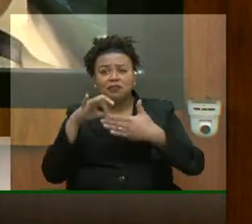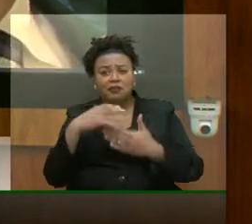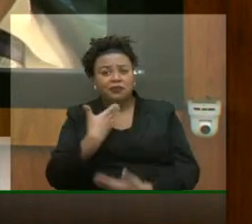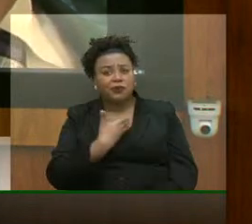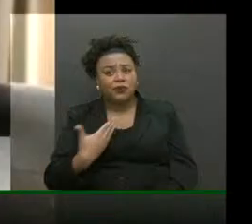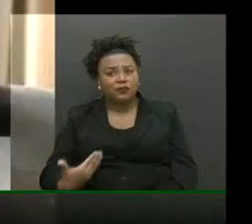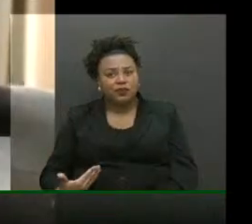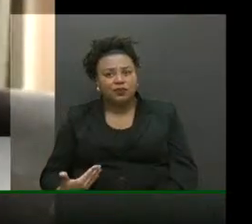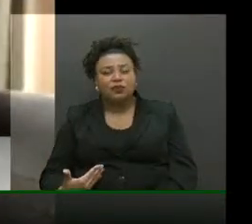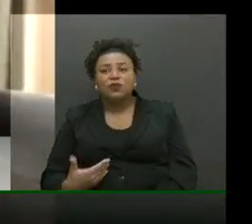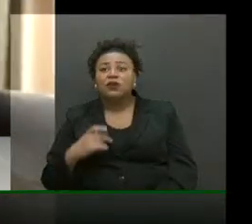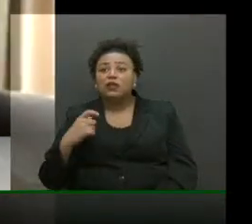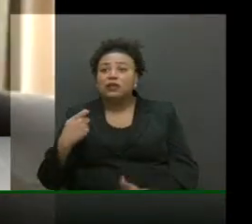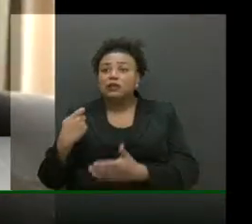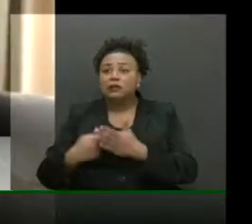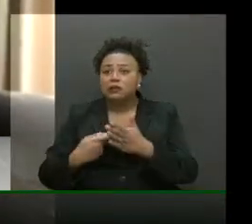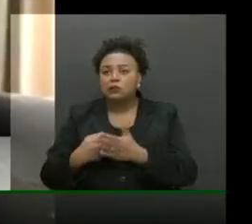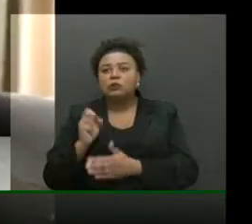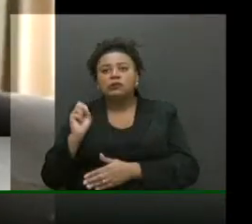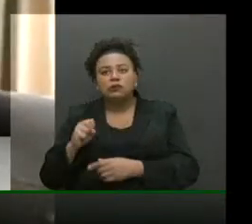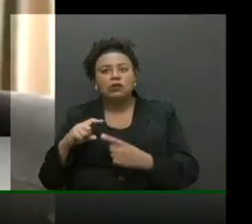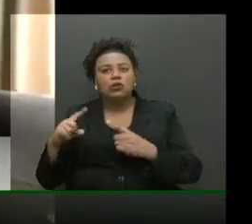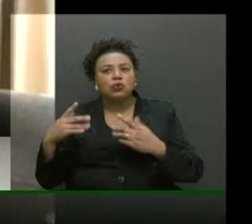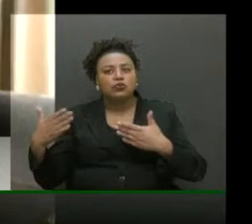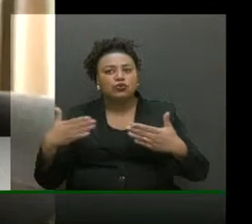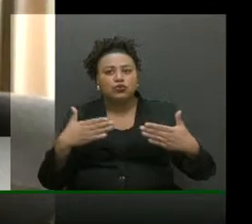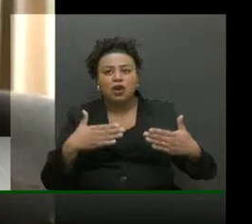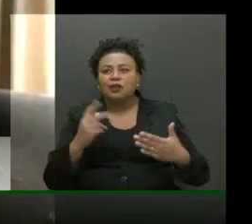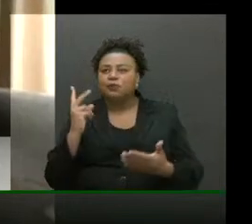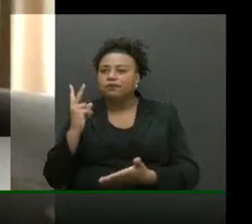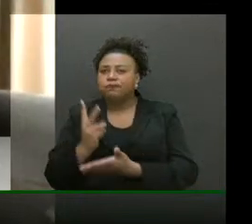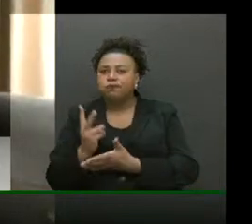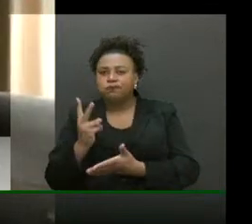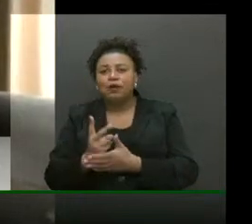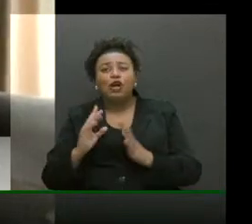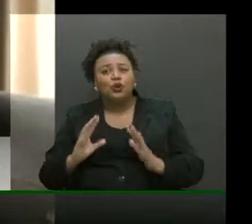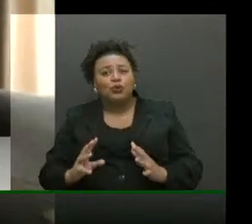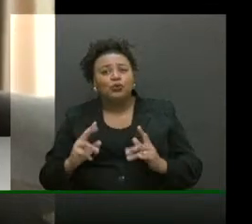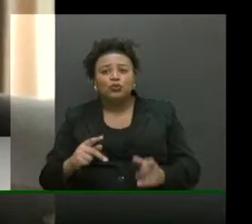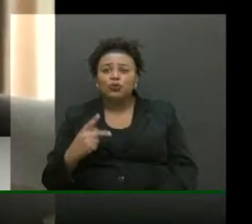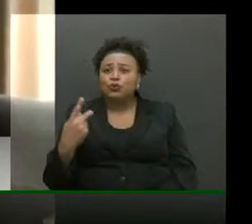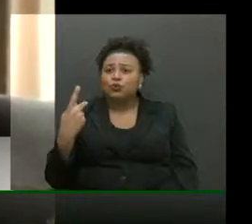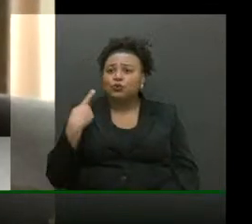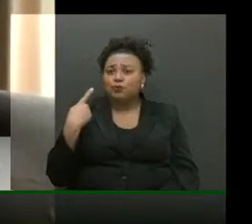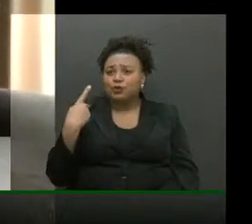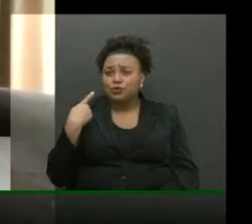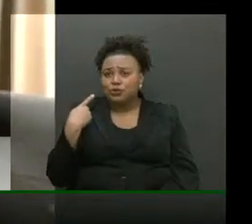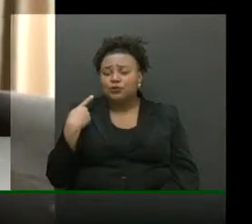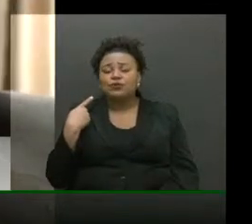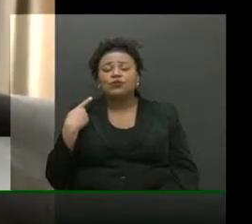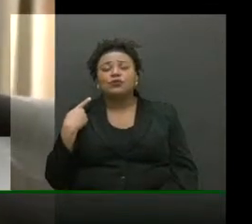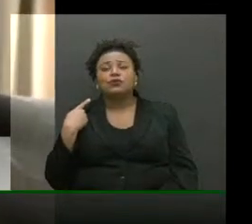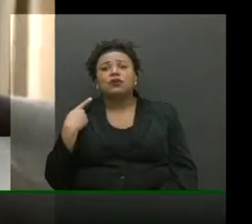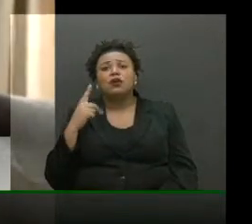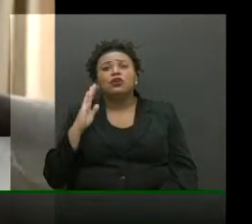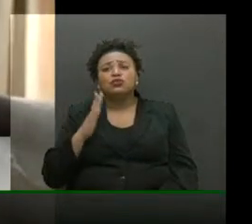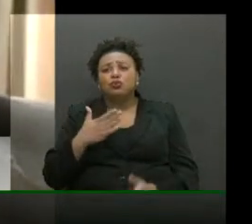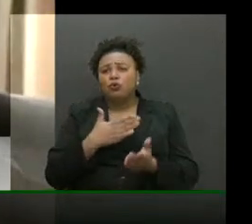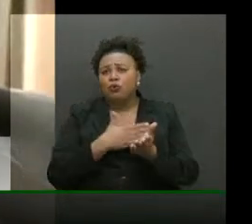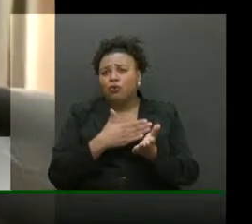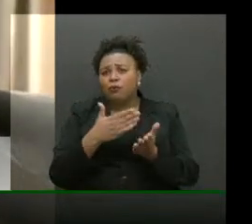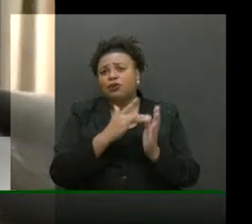governo, que procurou sim o diálogo permanente com todas as bancadas, desde o